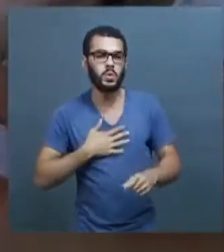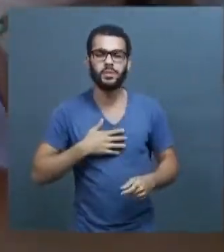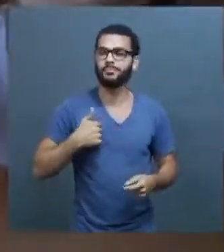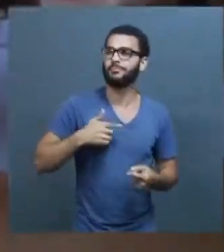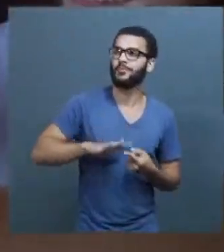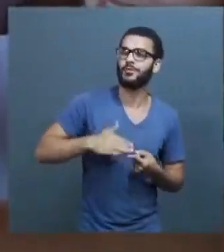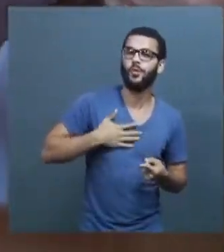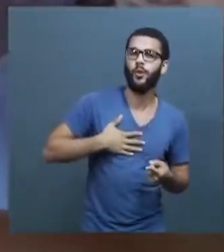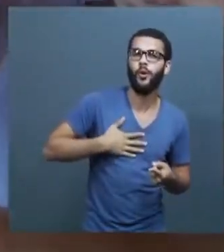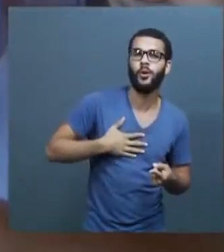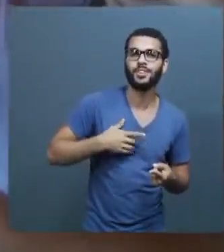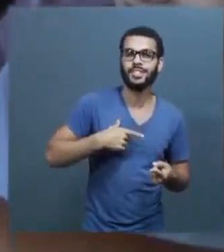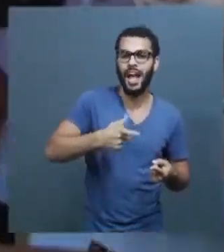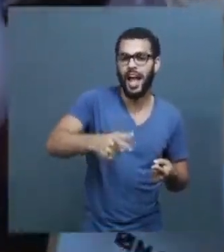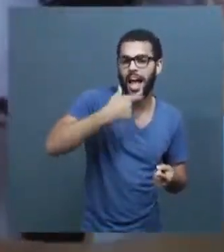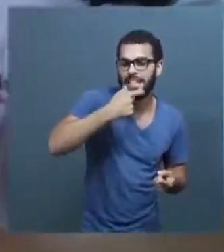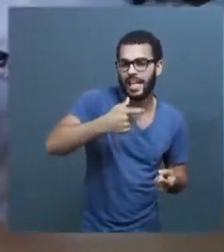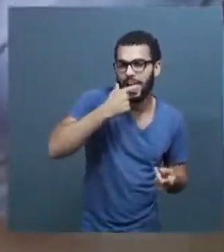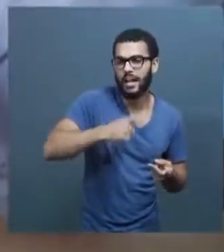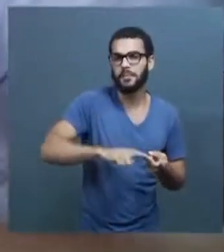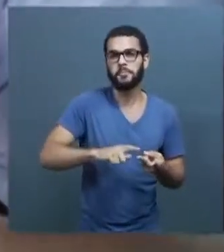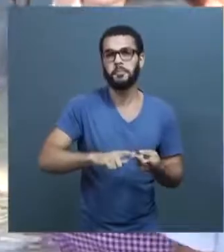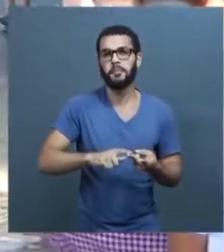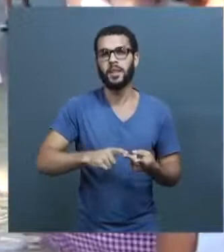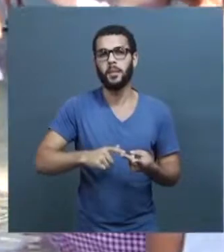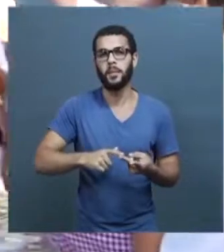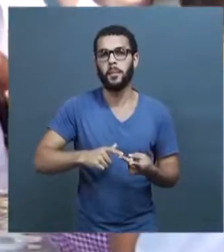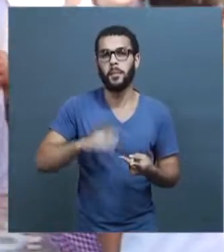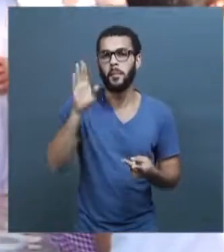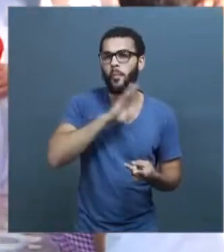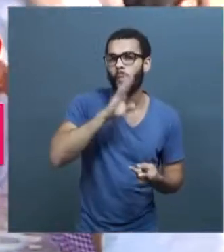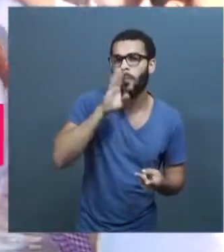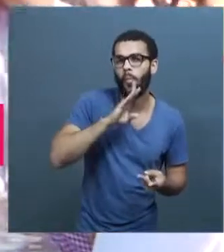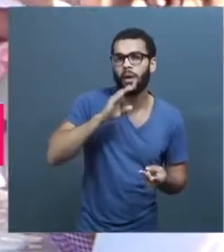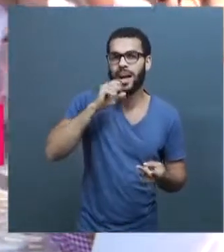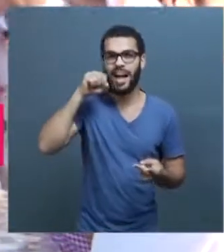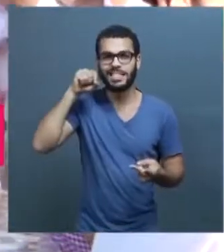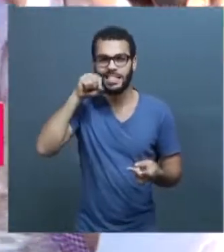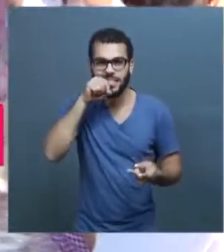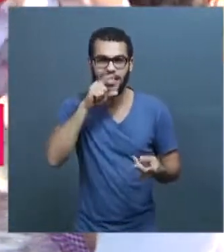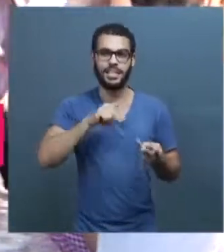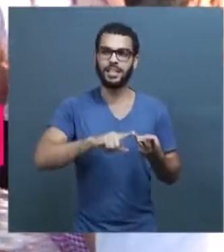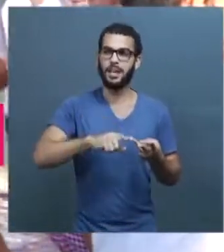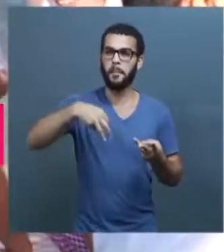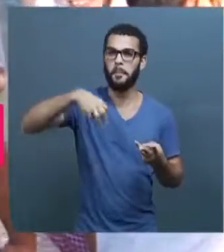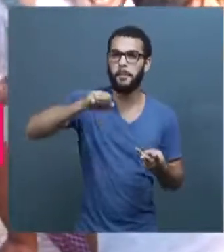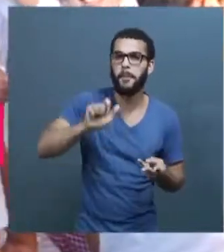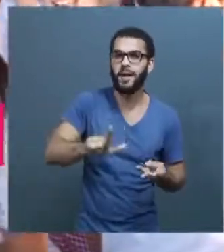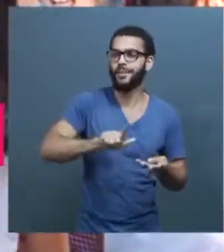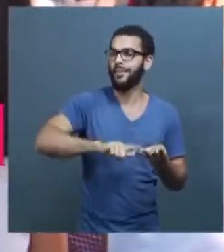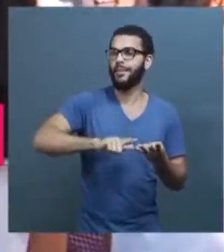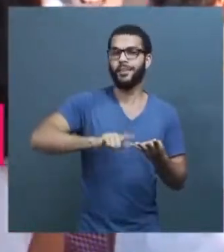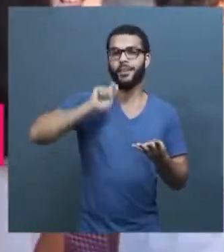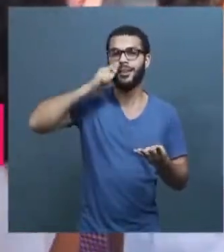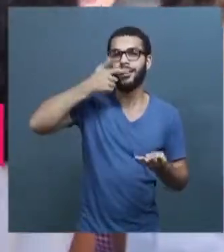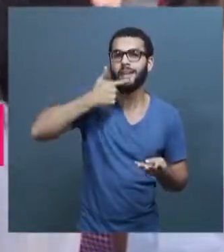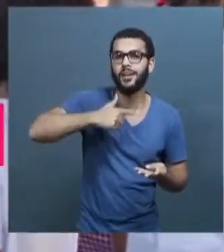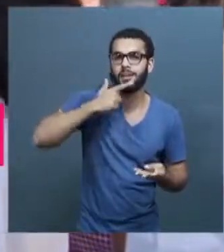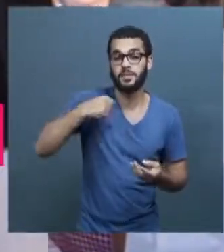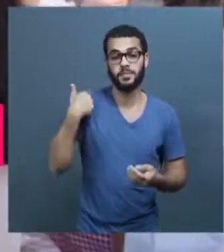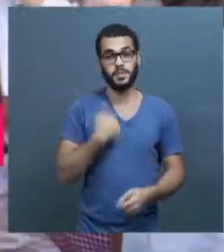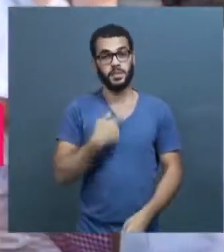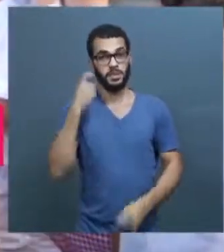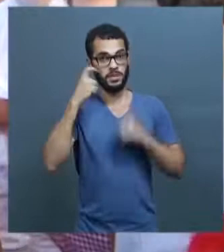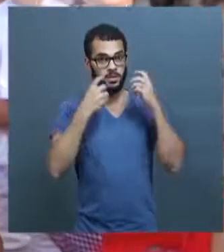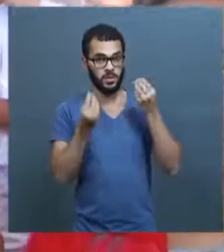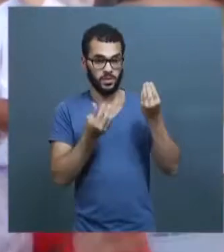cenoura, pão de queijo, mel. Essa sempre foi uma preocupação da escola, com a alimentação, com a